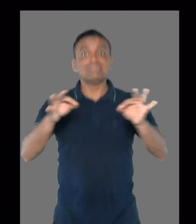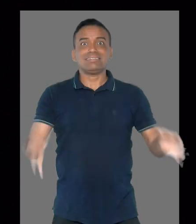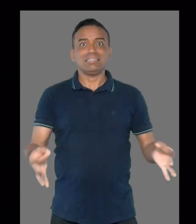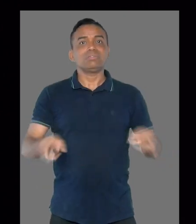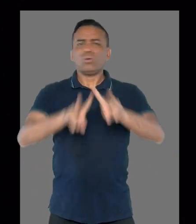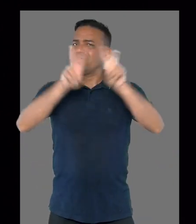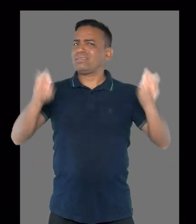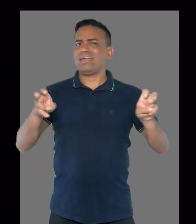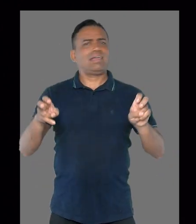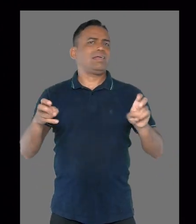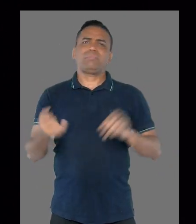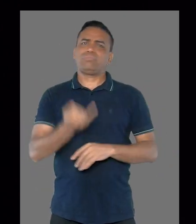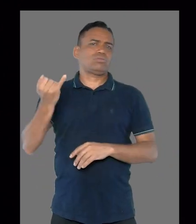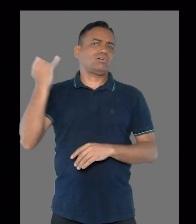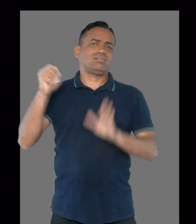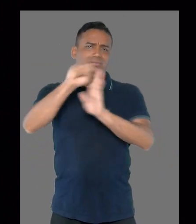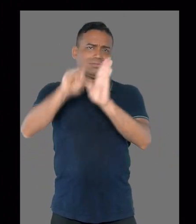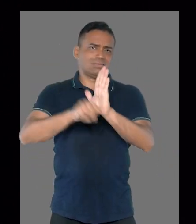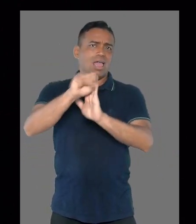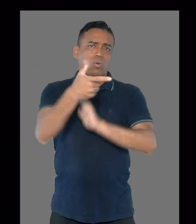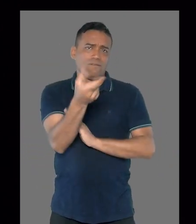acho que isso é um tema muito fundamental no século XX,